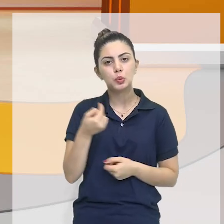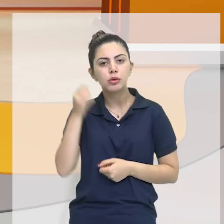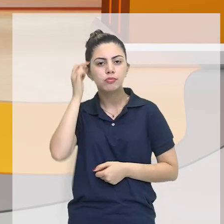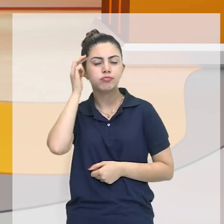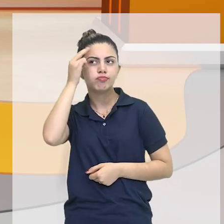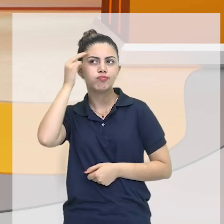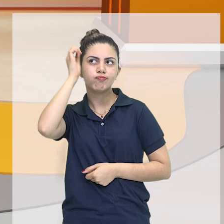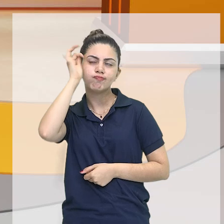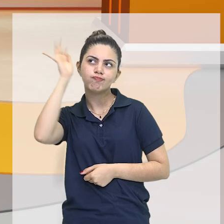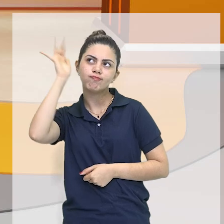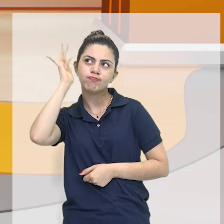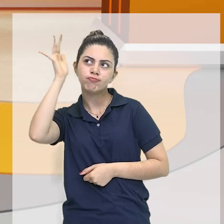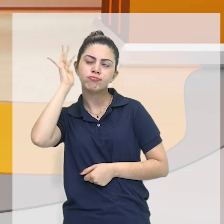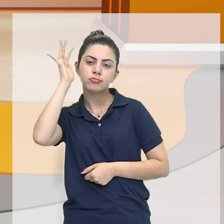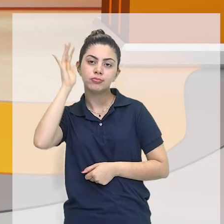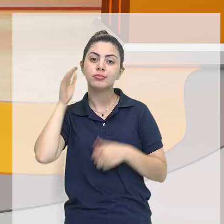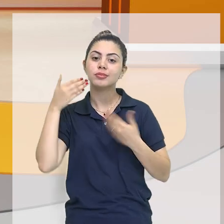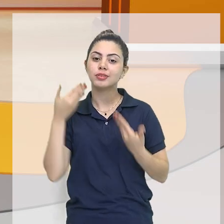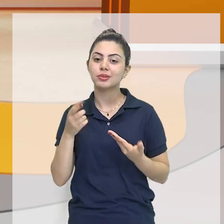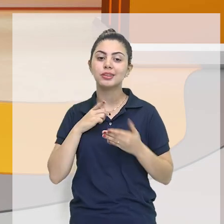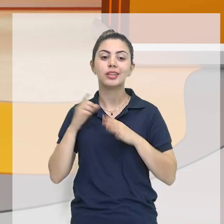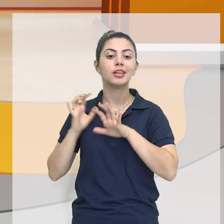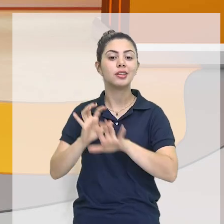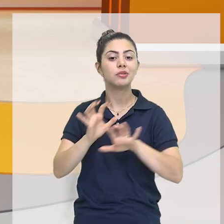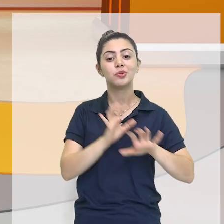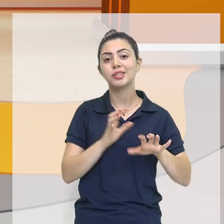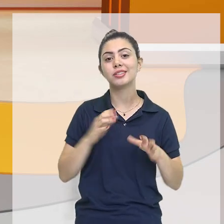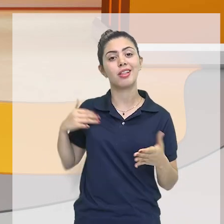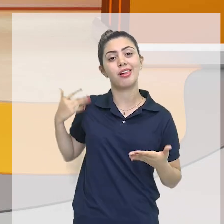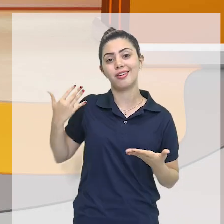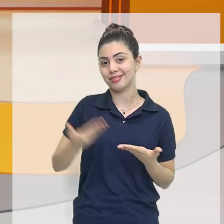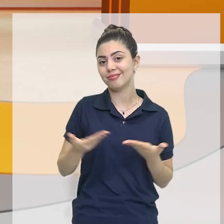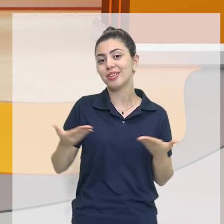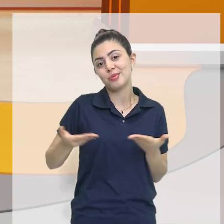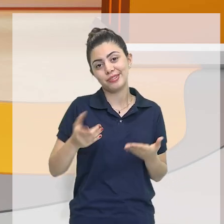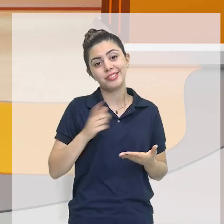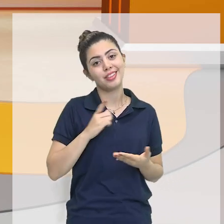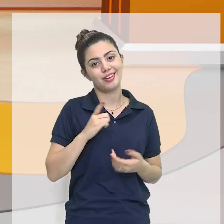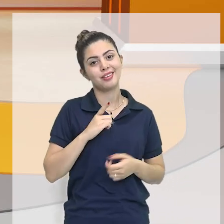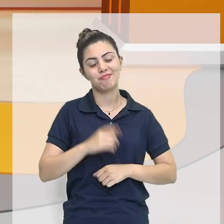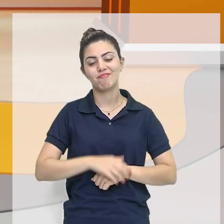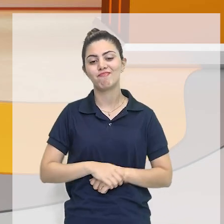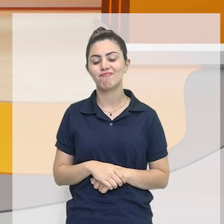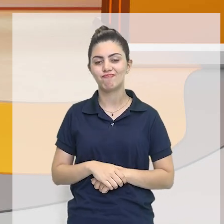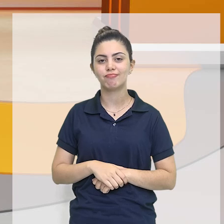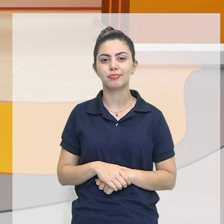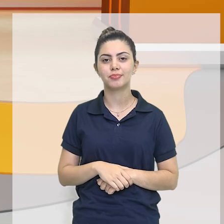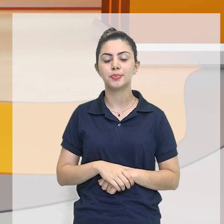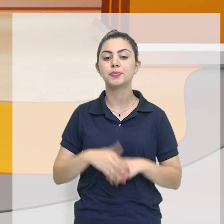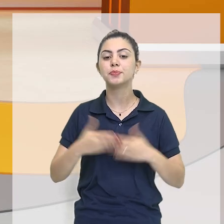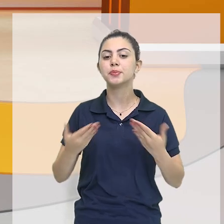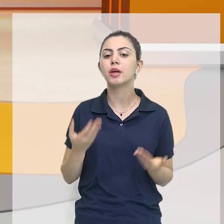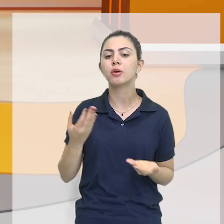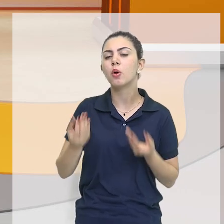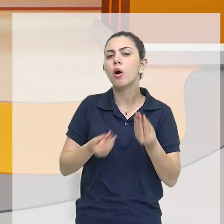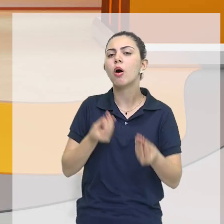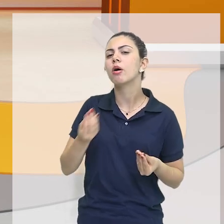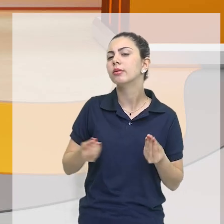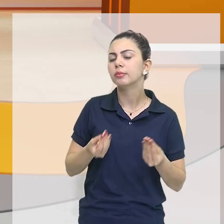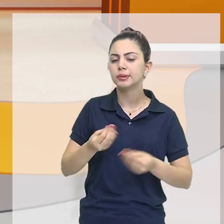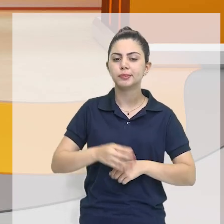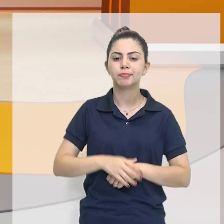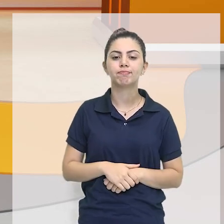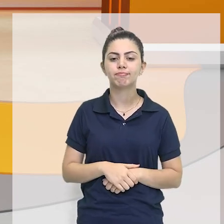éticas, né, influenciam justamente até os dias atuais e que traz, né, justamente